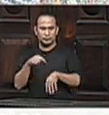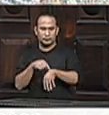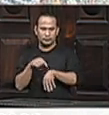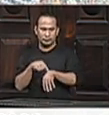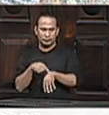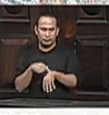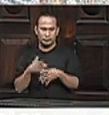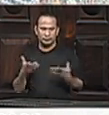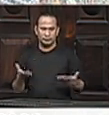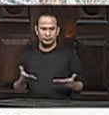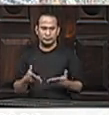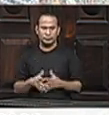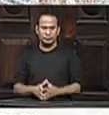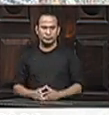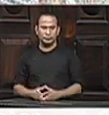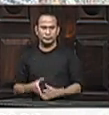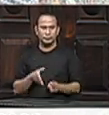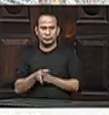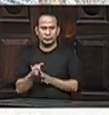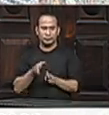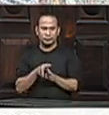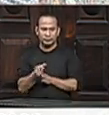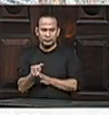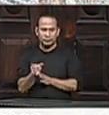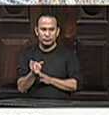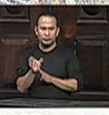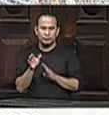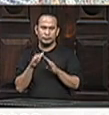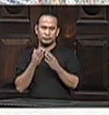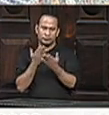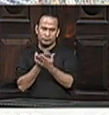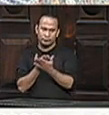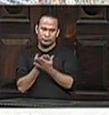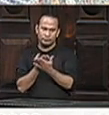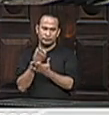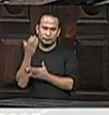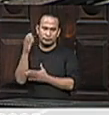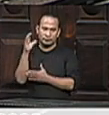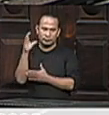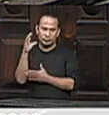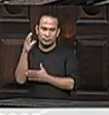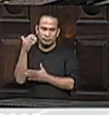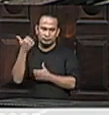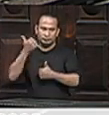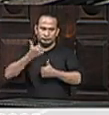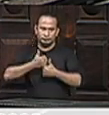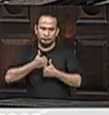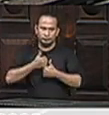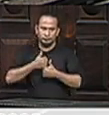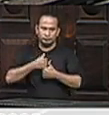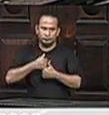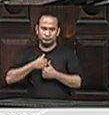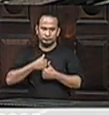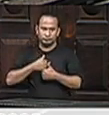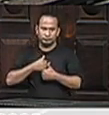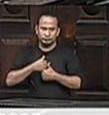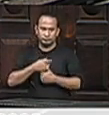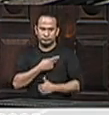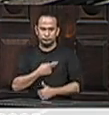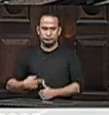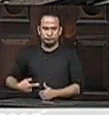como representante da sociedade civil, uma nutricionista indicada pelo Sindicato dos Panificadores, que